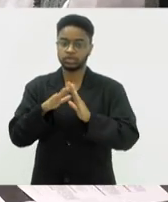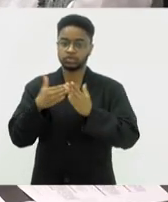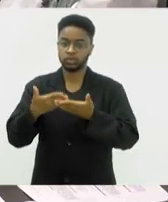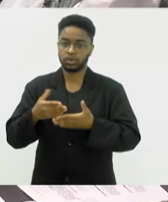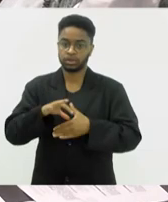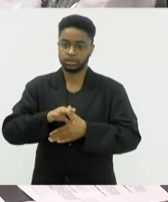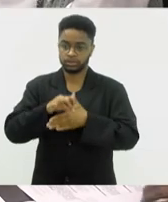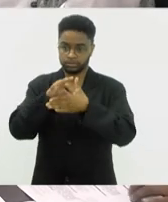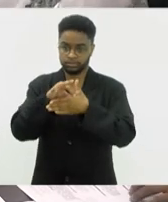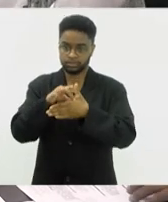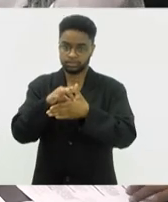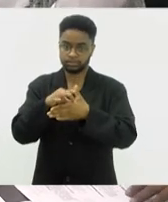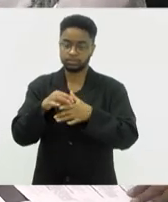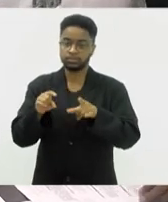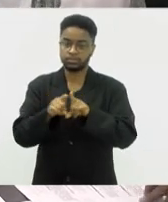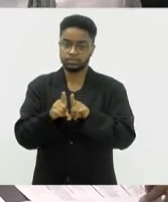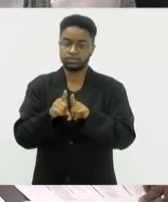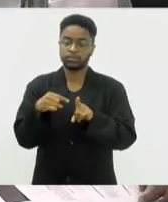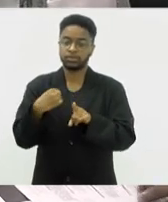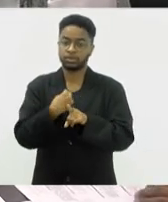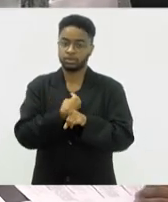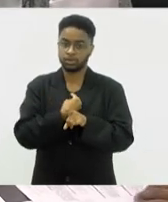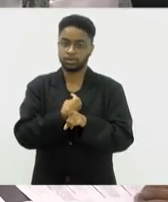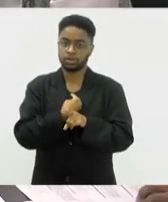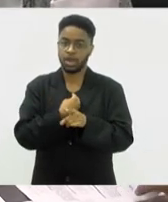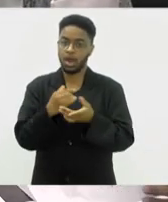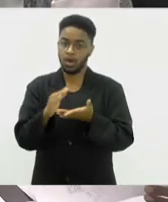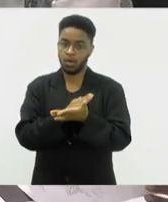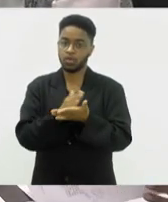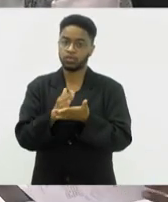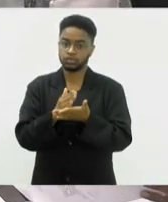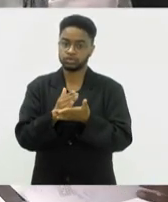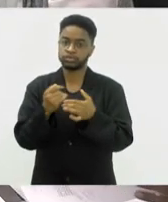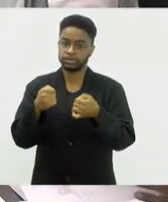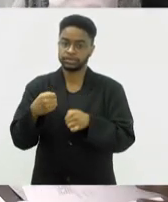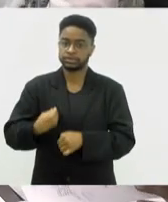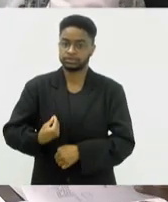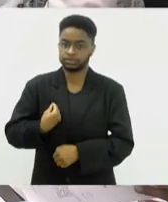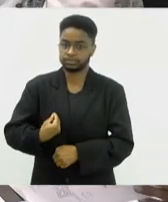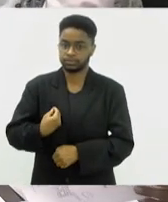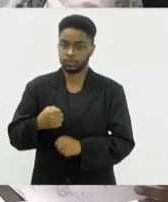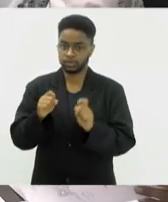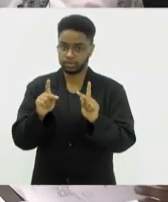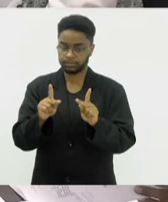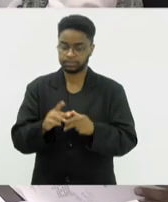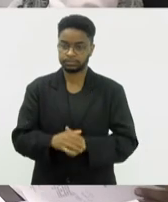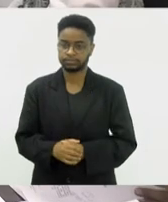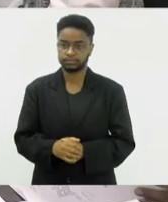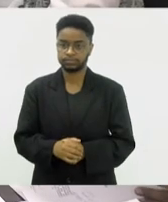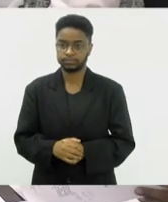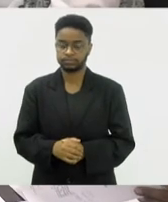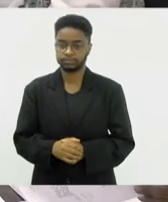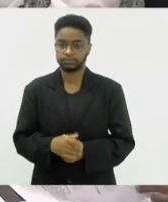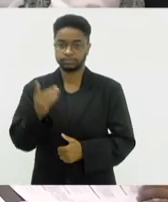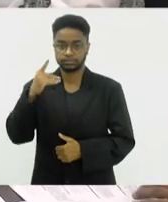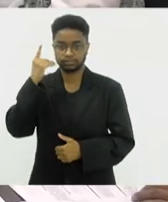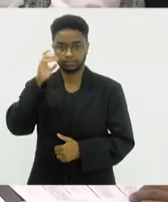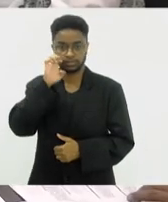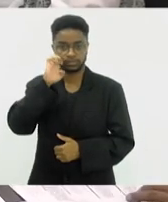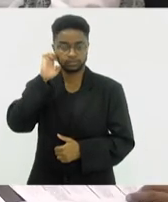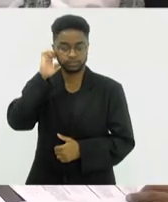líderes. E nós estaremos aqui, alguns de nós, presentes. Né? Então, deputada